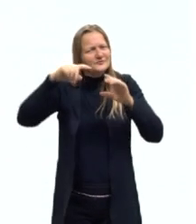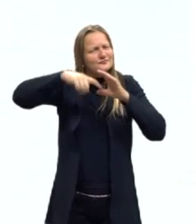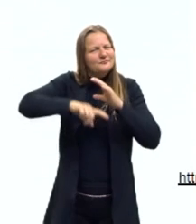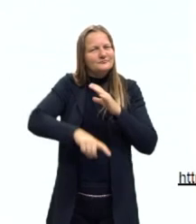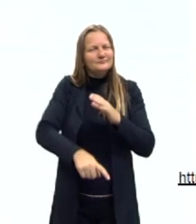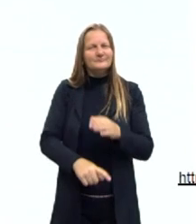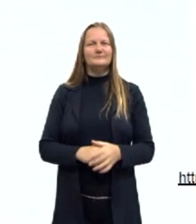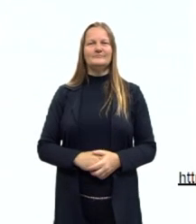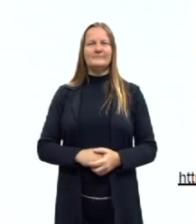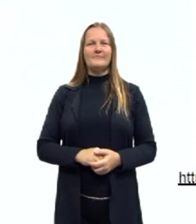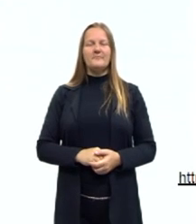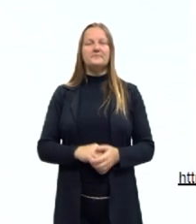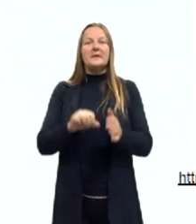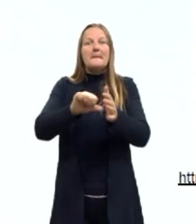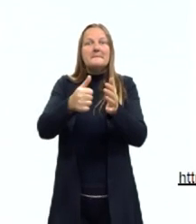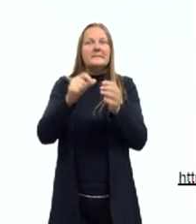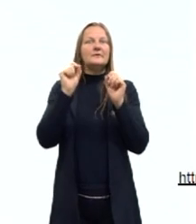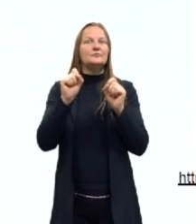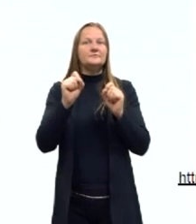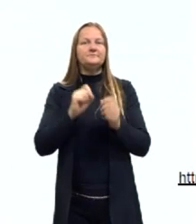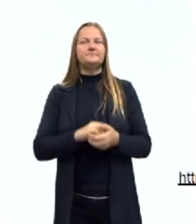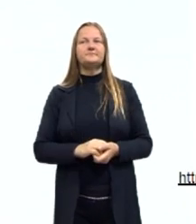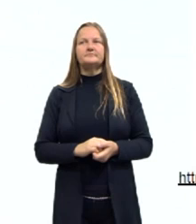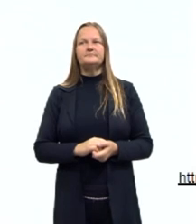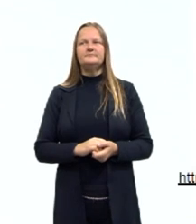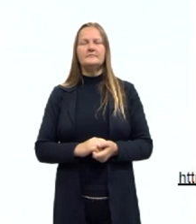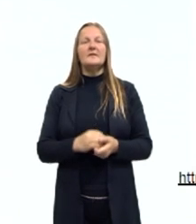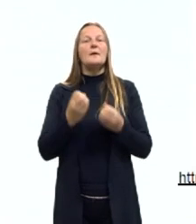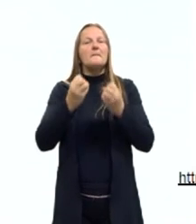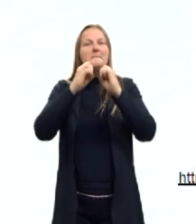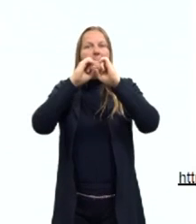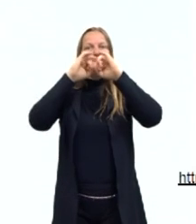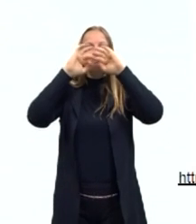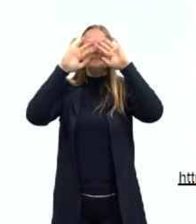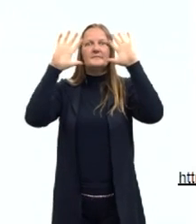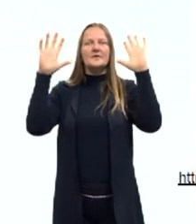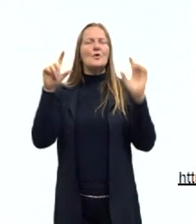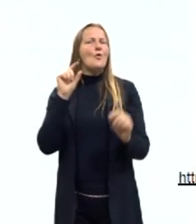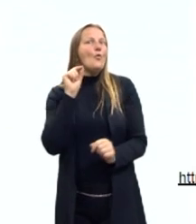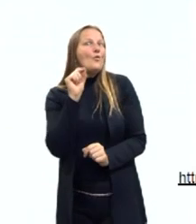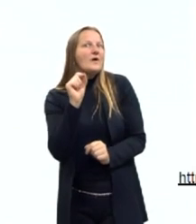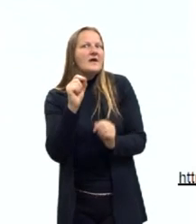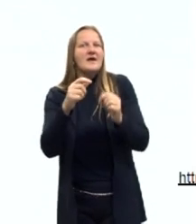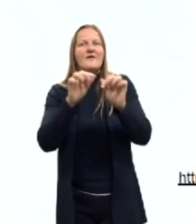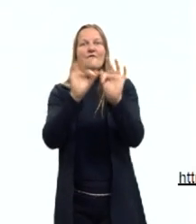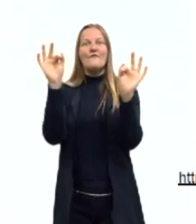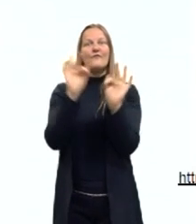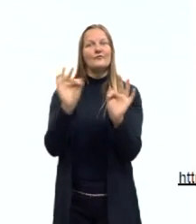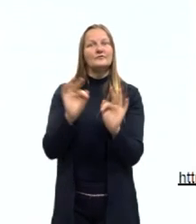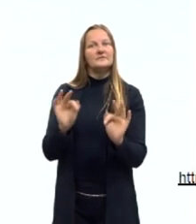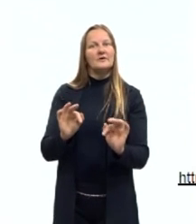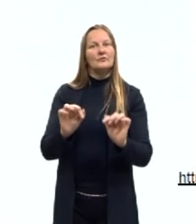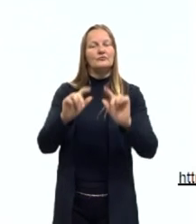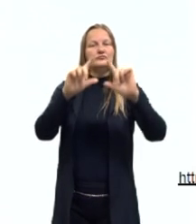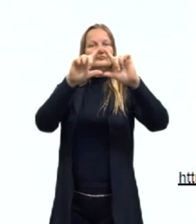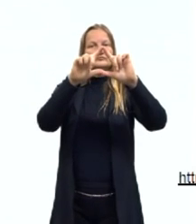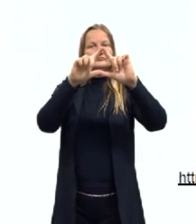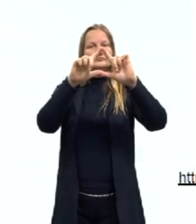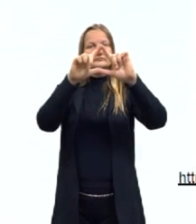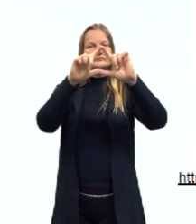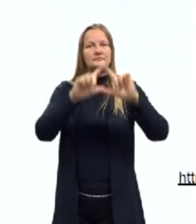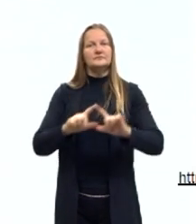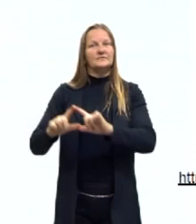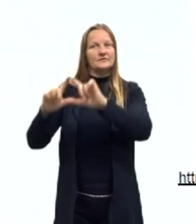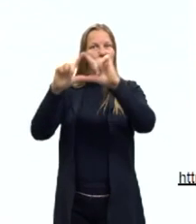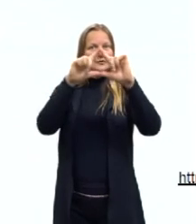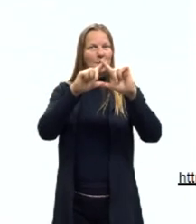né primeira coisa a gente precisa entender um pouco né O que que seria uma função trigonométrica e